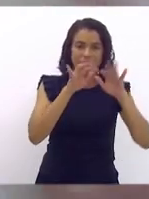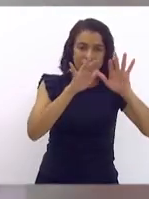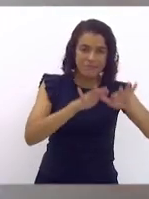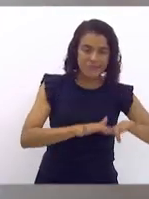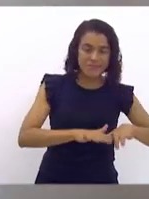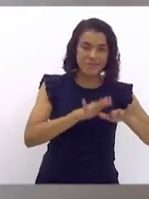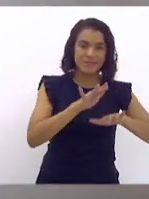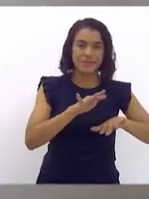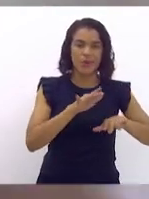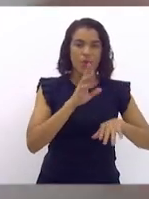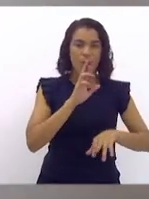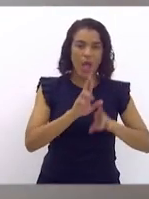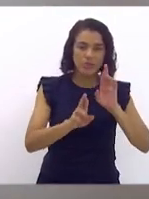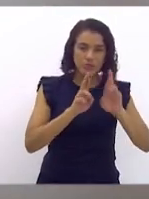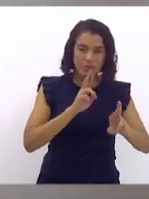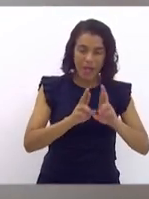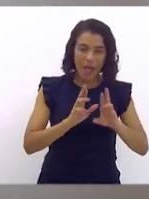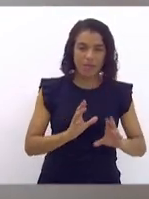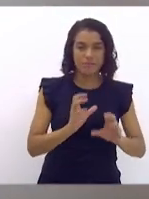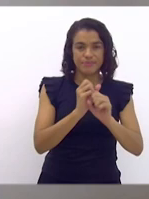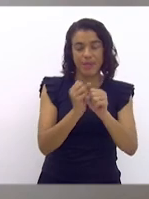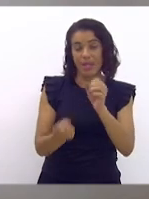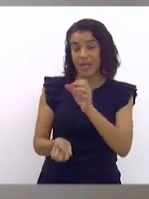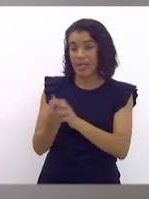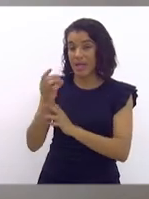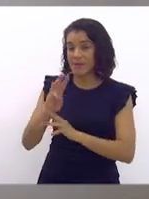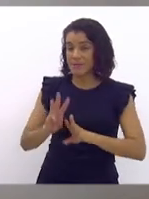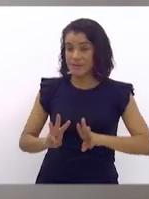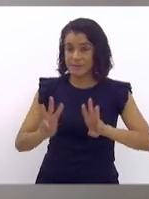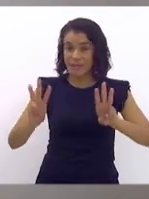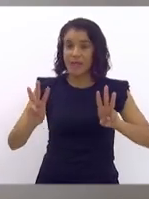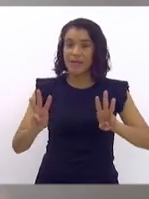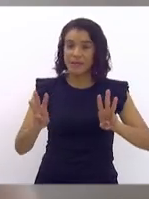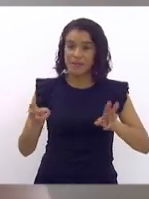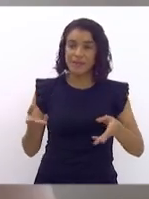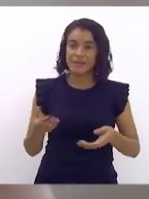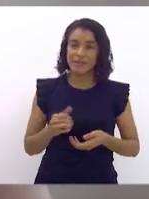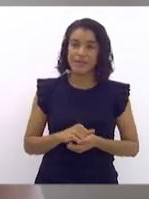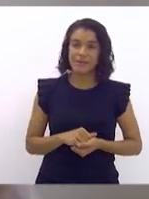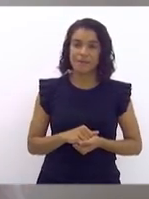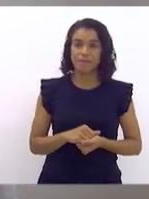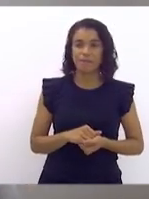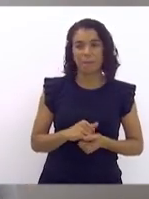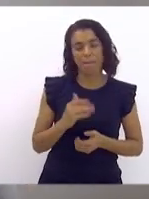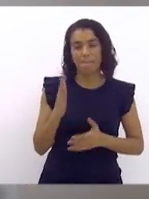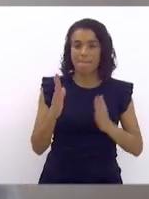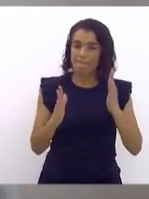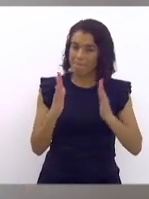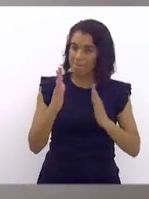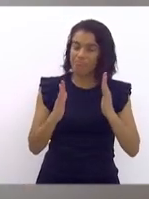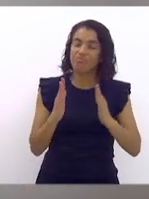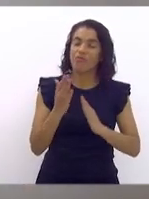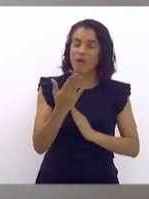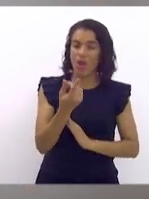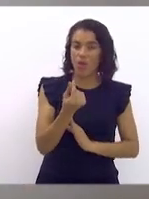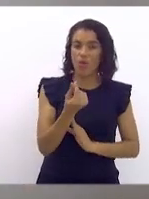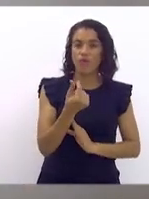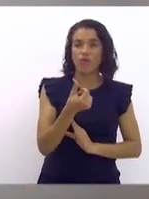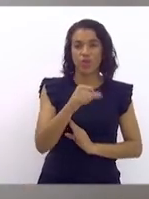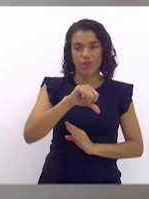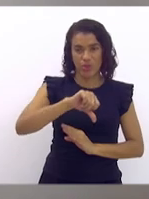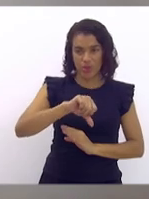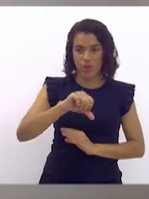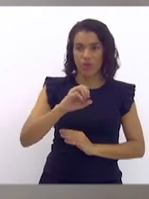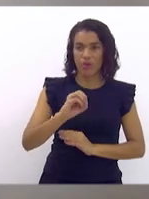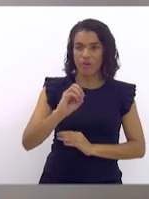diagramar os resultados, fazer o site, enfim. Então, foi uma pesquisa que custou cerca de 90 mil reais, mas eu posso passar